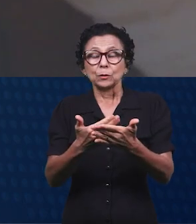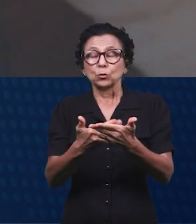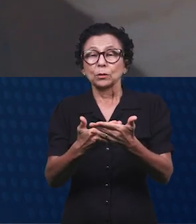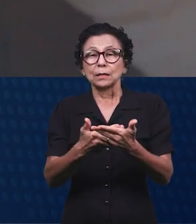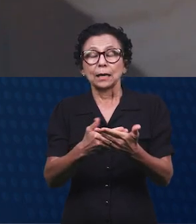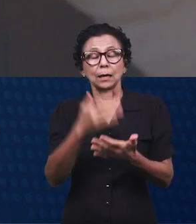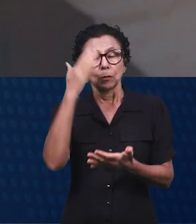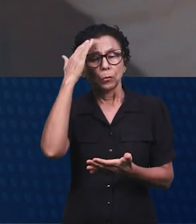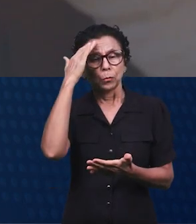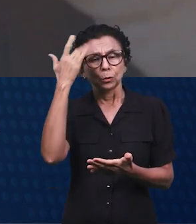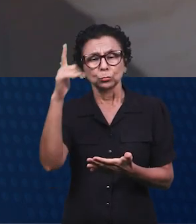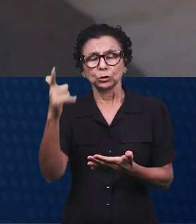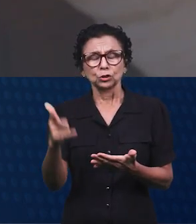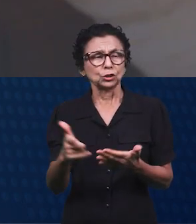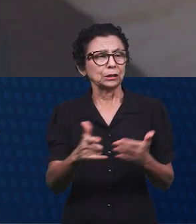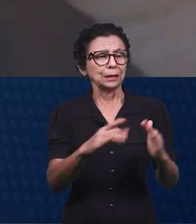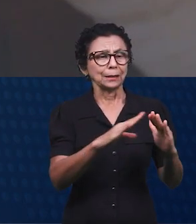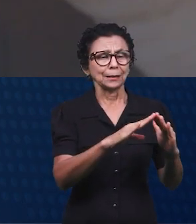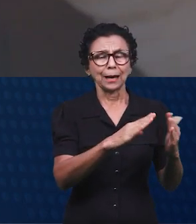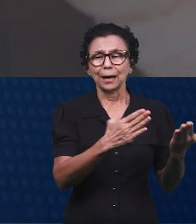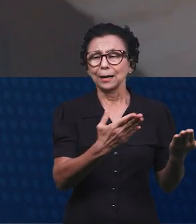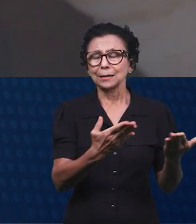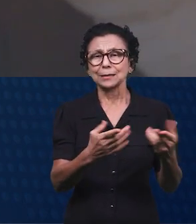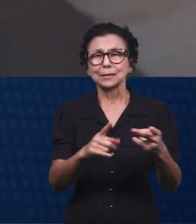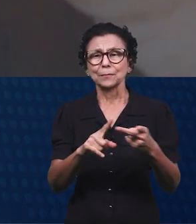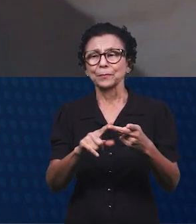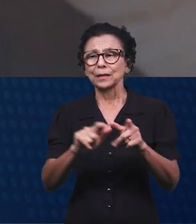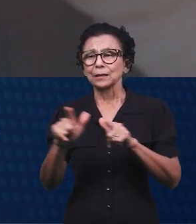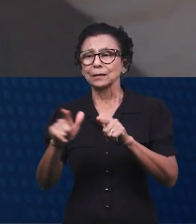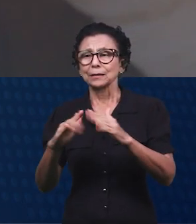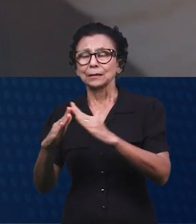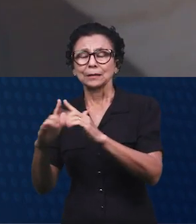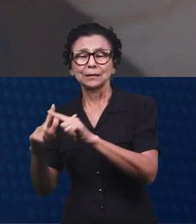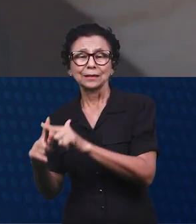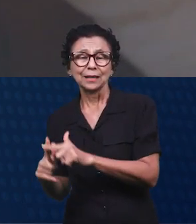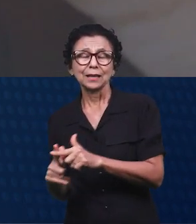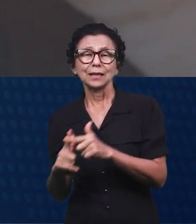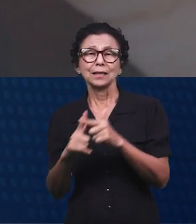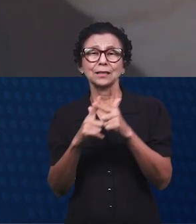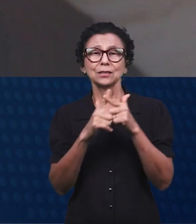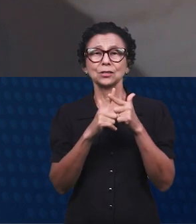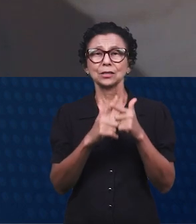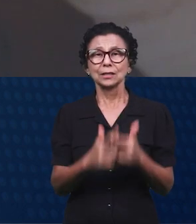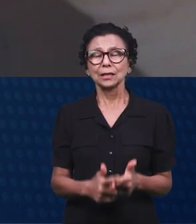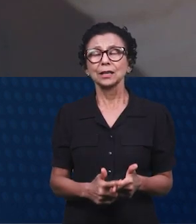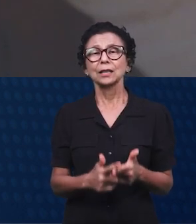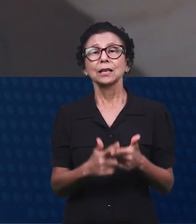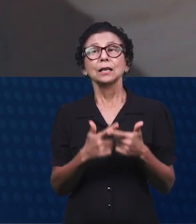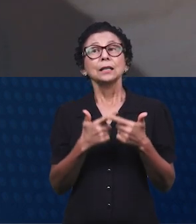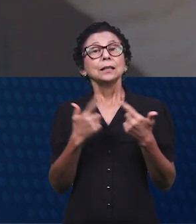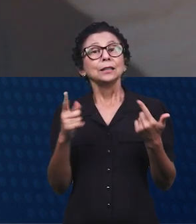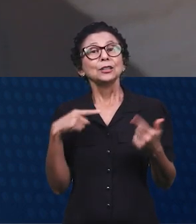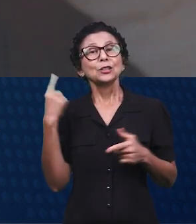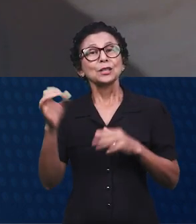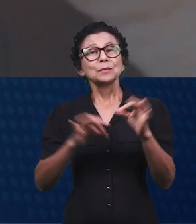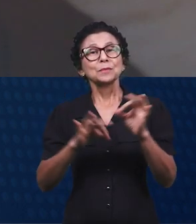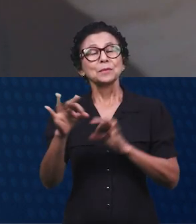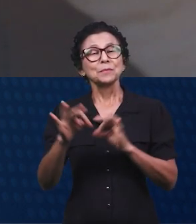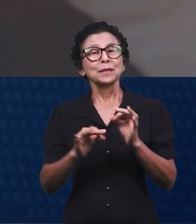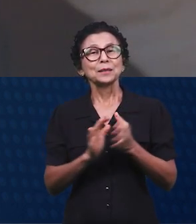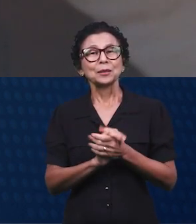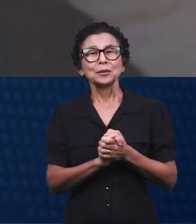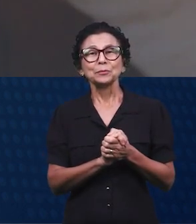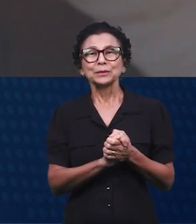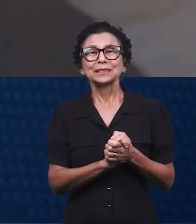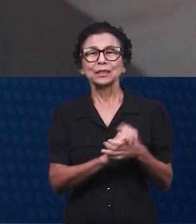ali atividades de casa, conteúdos também, trabalhos na igreja. E nós fizemos um programa muito legal sobre como